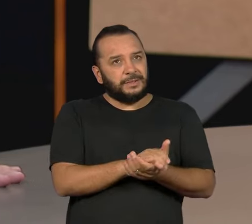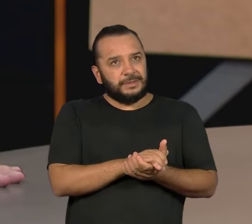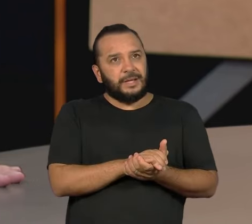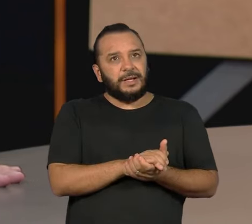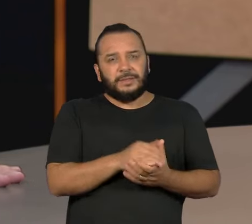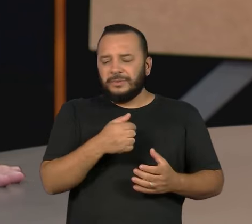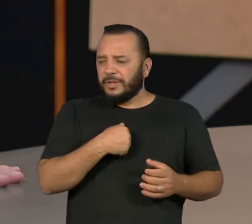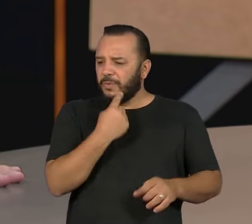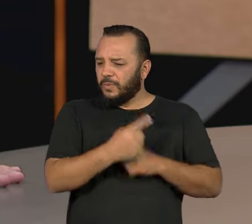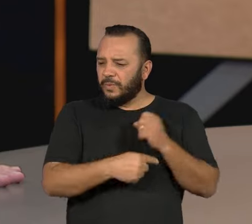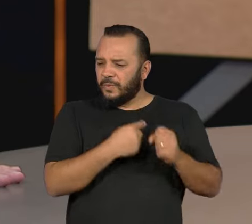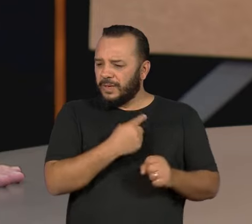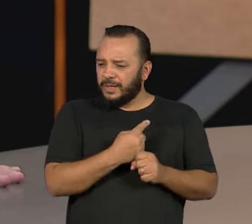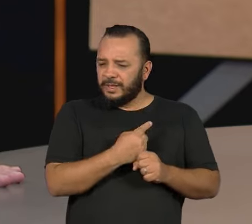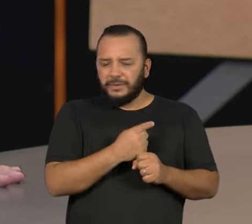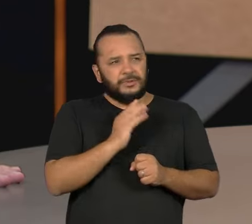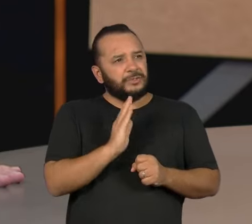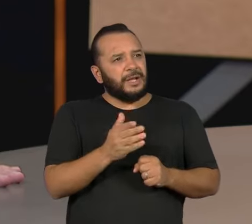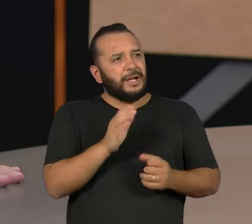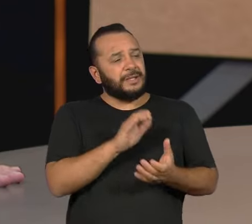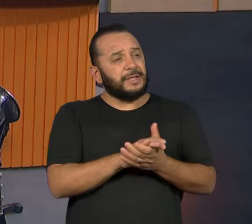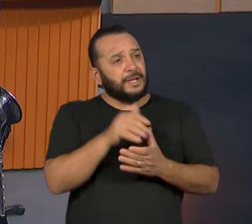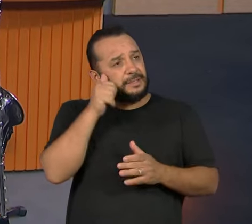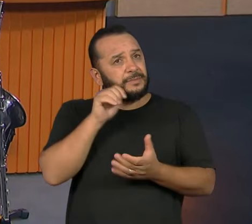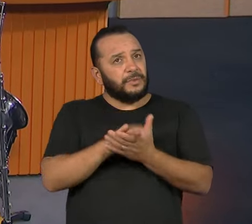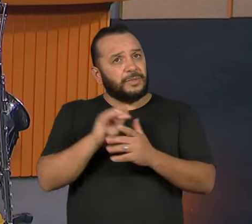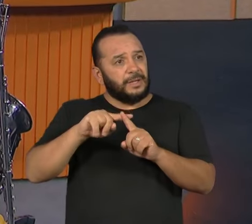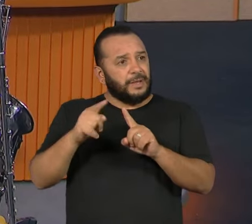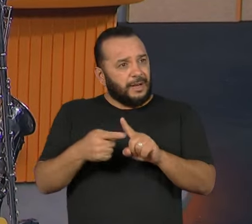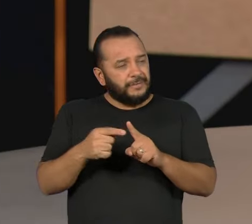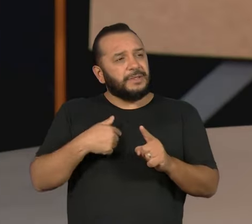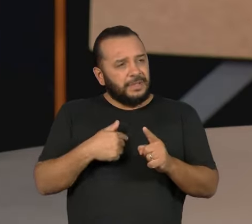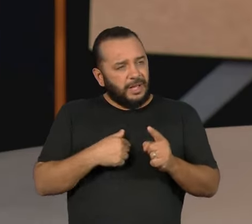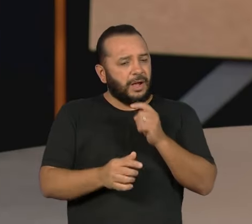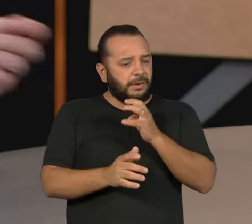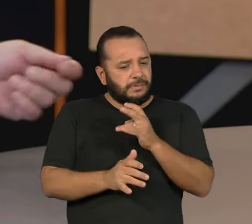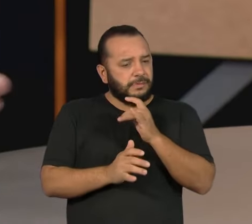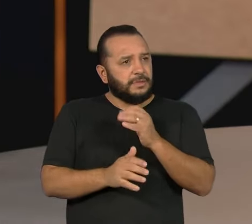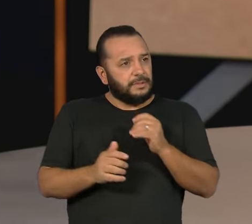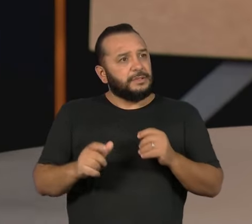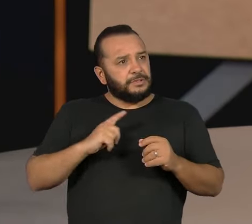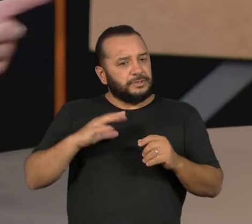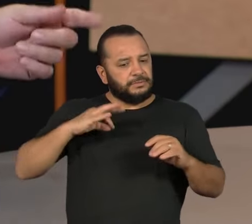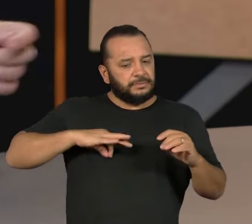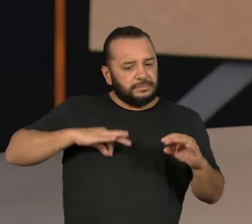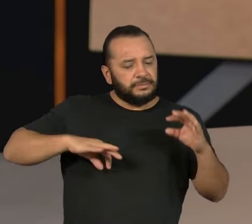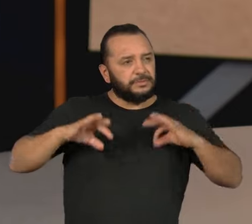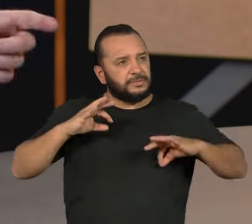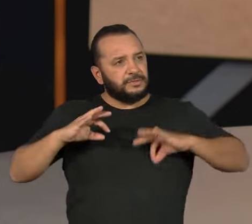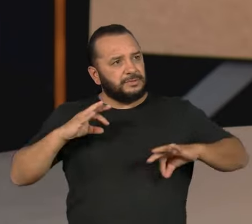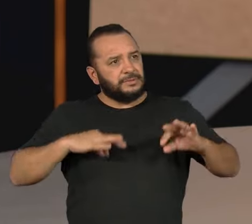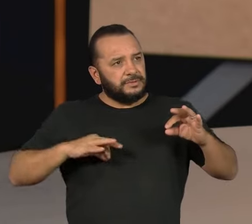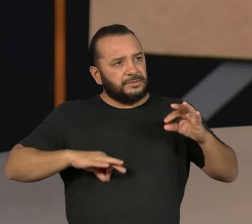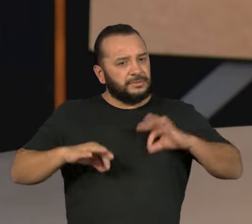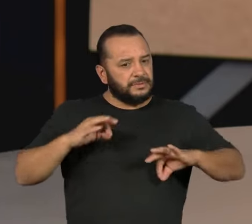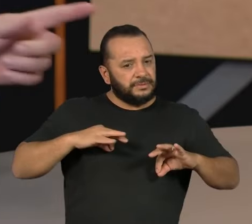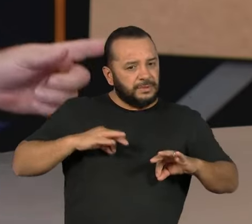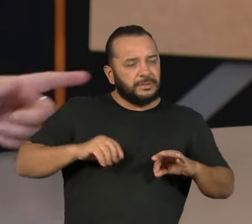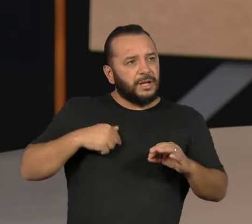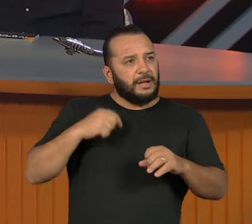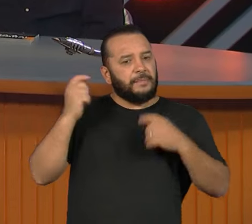um ano e pouco casado. Minha mulher tinha engravidado e eu tocando, né? Ganhando cachezinho aqui, fazendo cachezinho ali, tocando